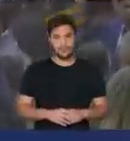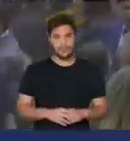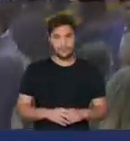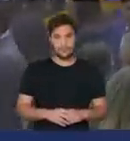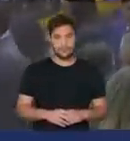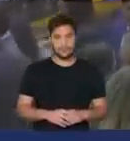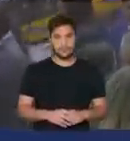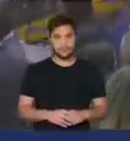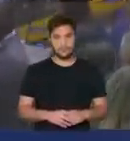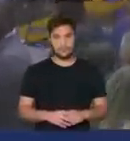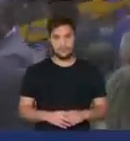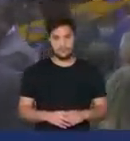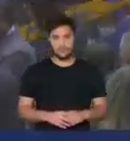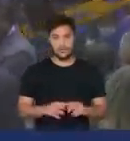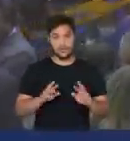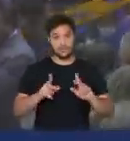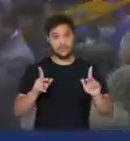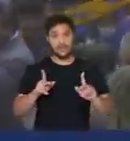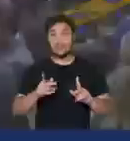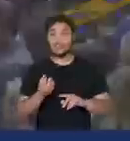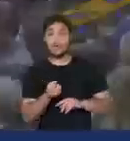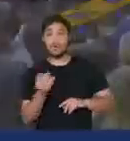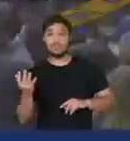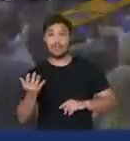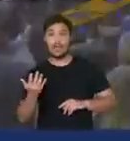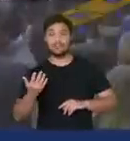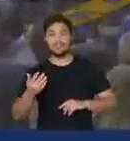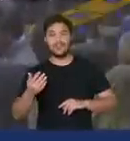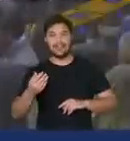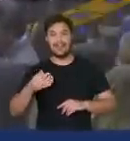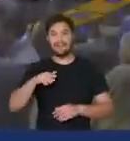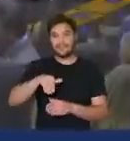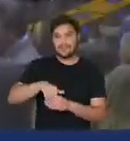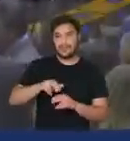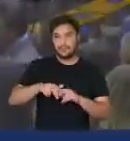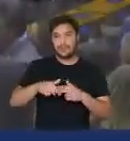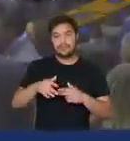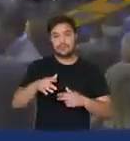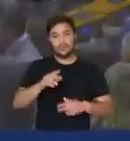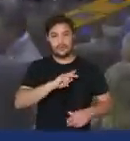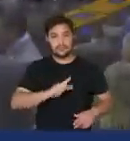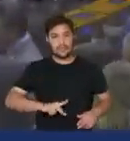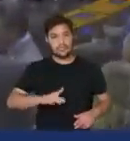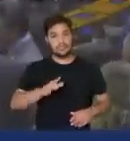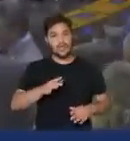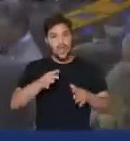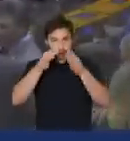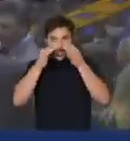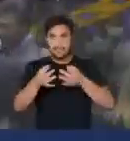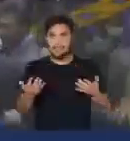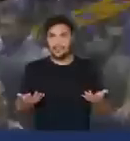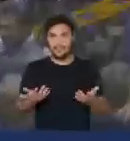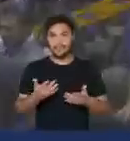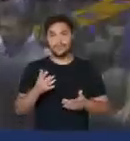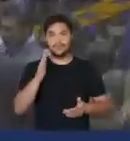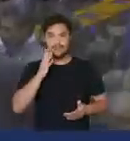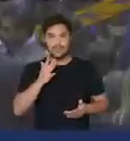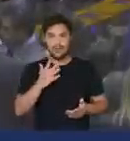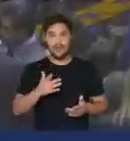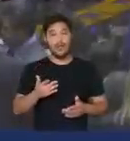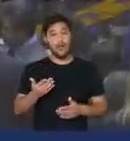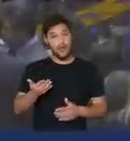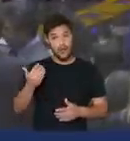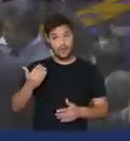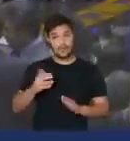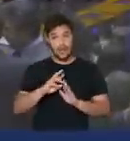confrontando com o quórum da votação, é que chamou a atenção do presidente da Câmara, deputado Arthur Lira.